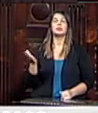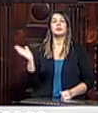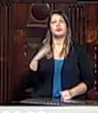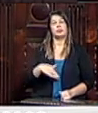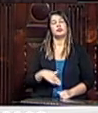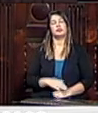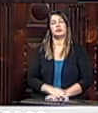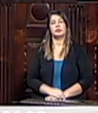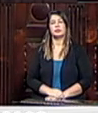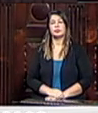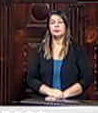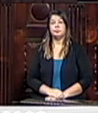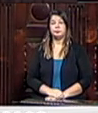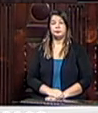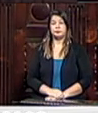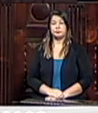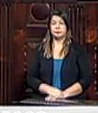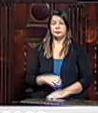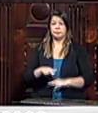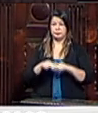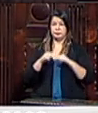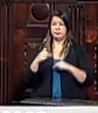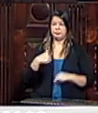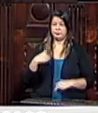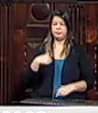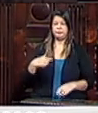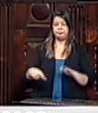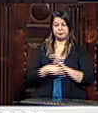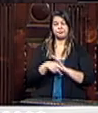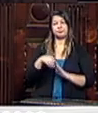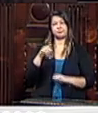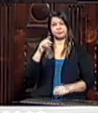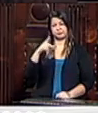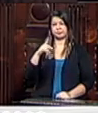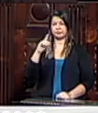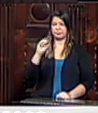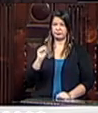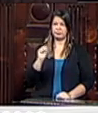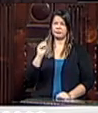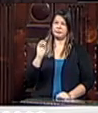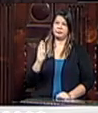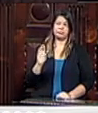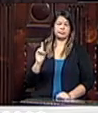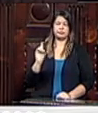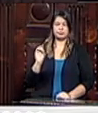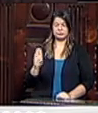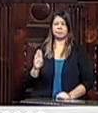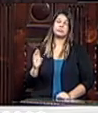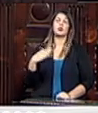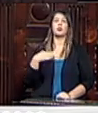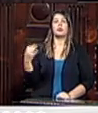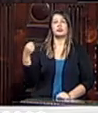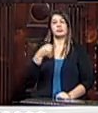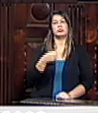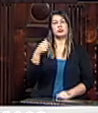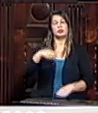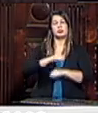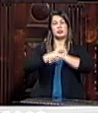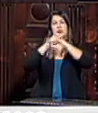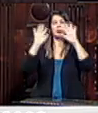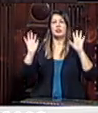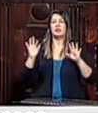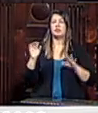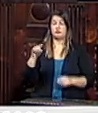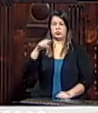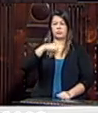nacional. Por isso, como parlamentar do PSDB do Estado do Rio de Janeiro, venho aqui colocar com absoluta clareza